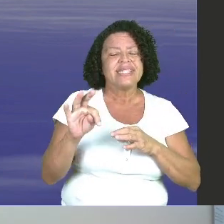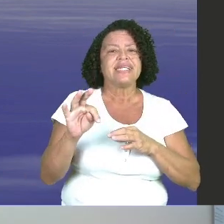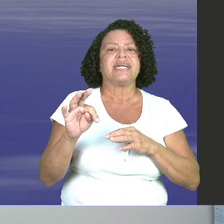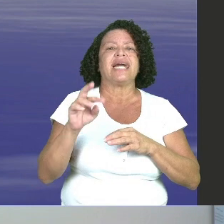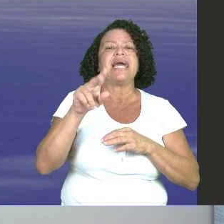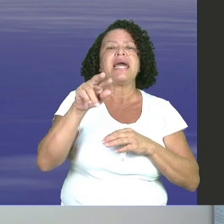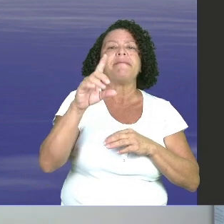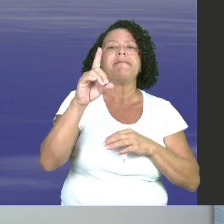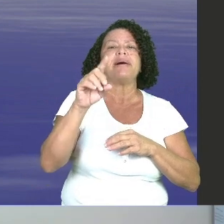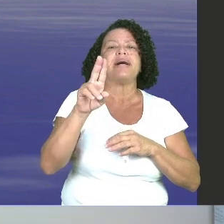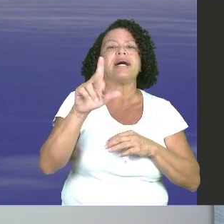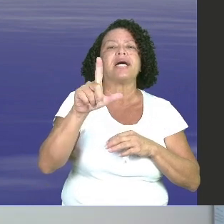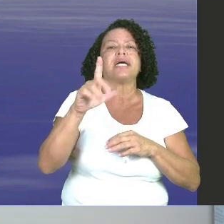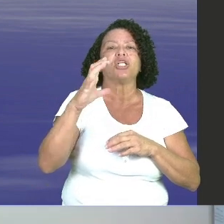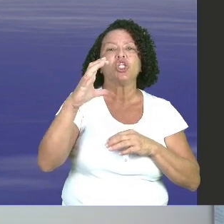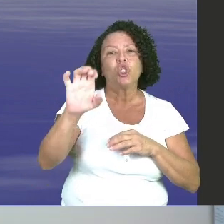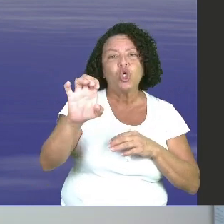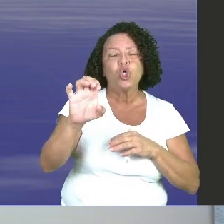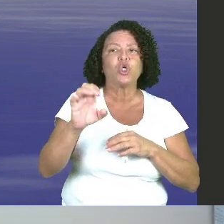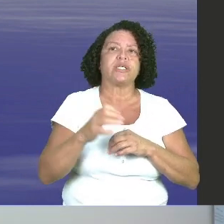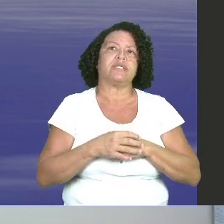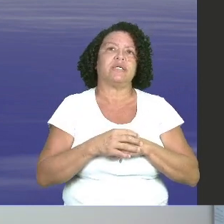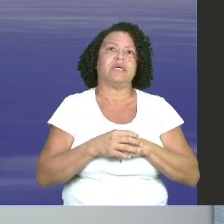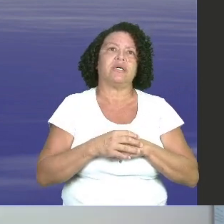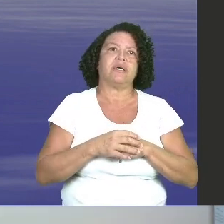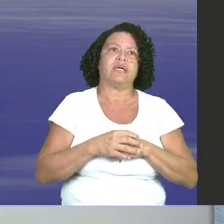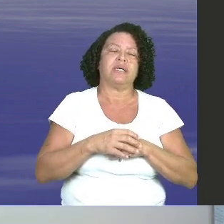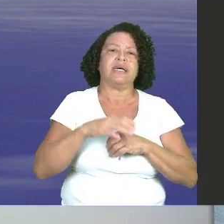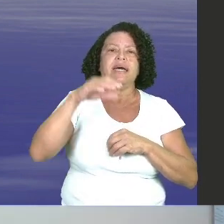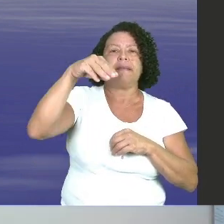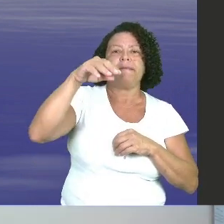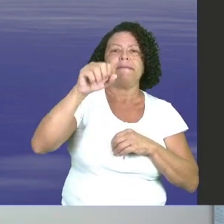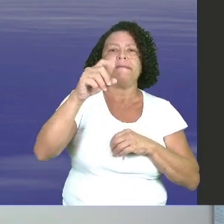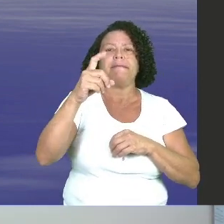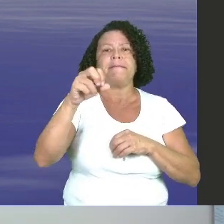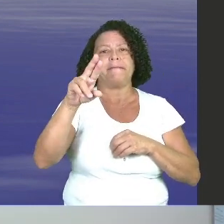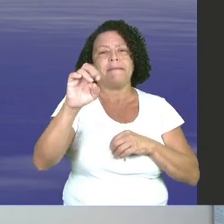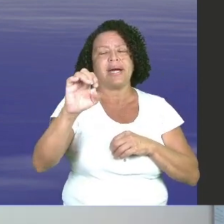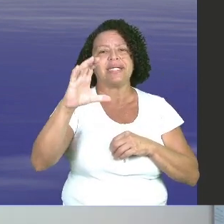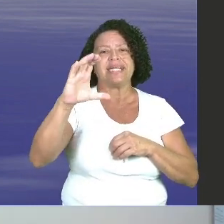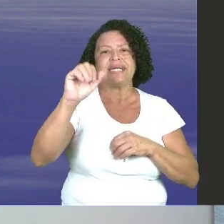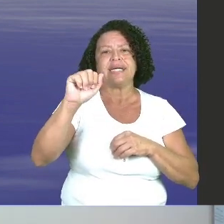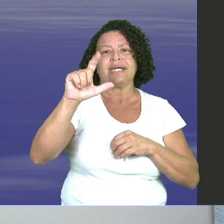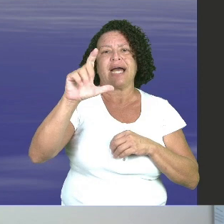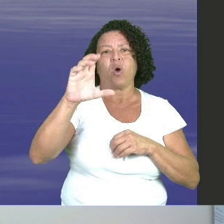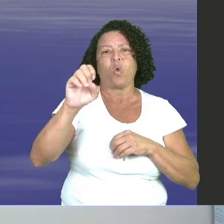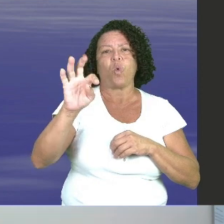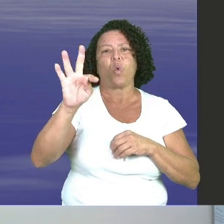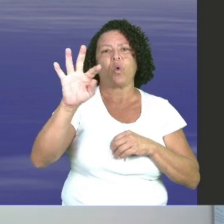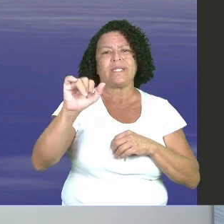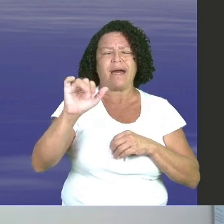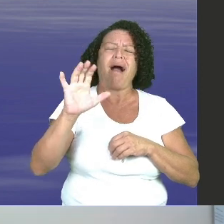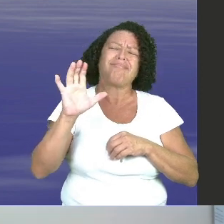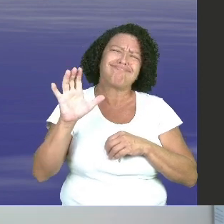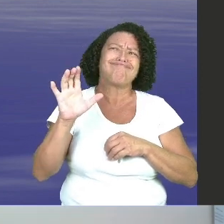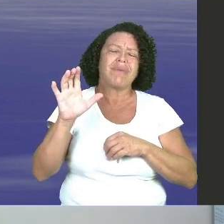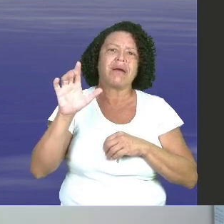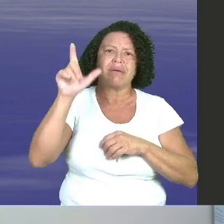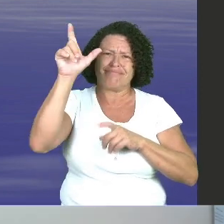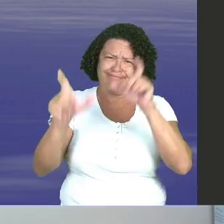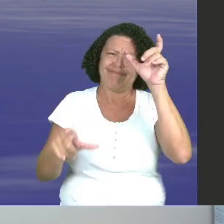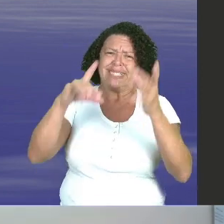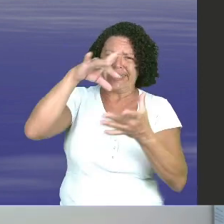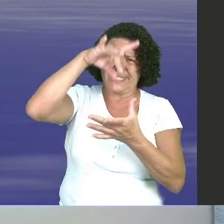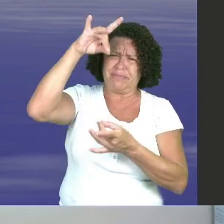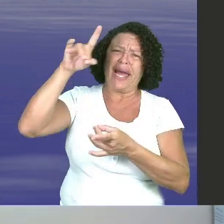agora é Santa Dulce dos Pobres. São pessoas que vieram com uma condição muito especial, que é